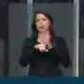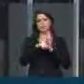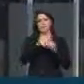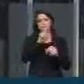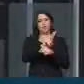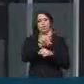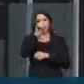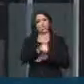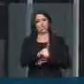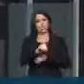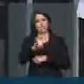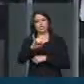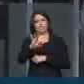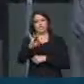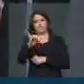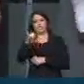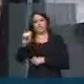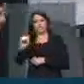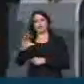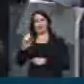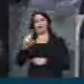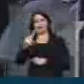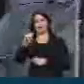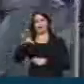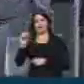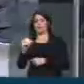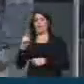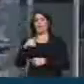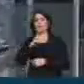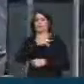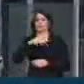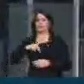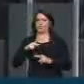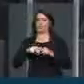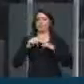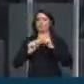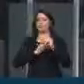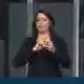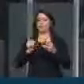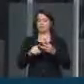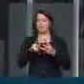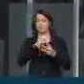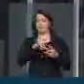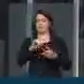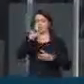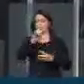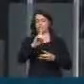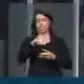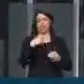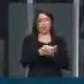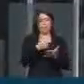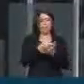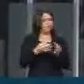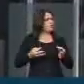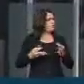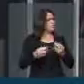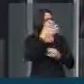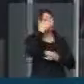garantir direitos difusos e direitos coletivos de terceiros. Em terceiro lugar, ele dá direitos e deveres a todos,